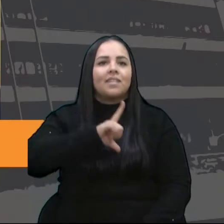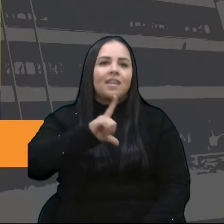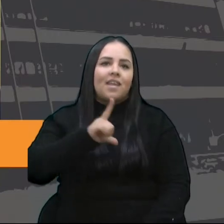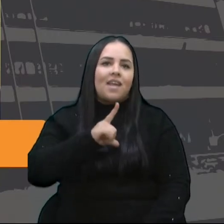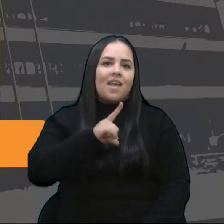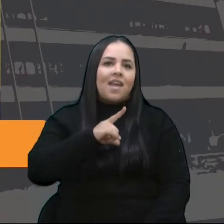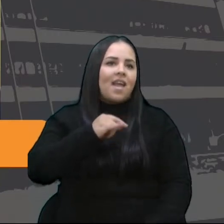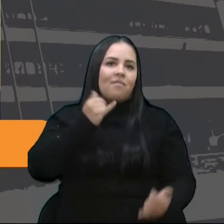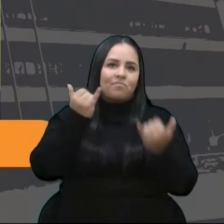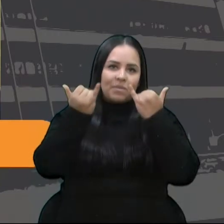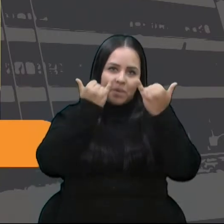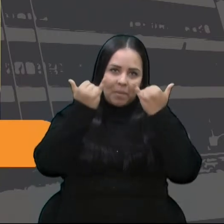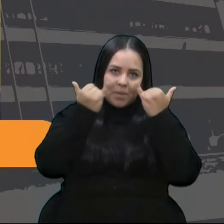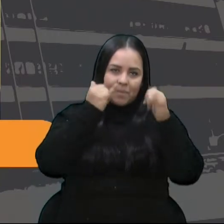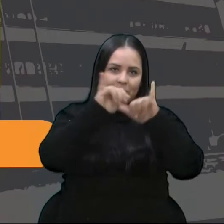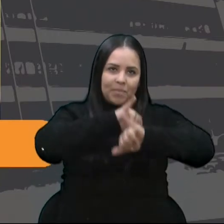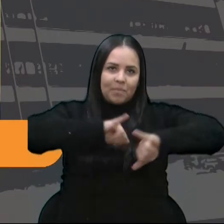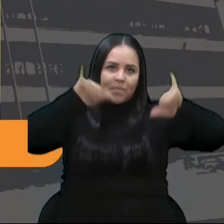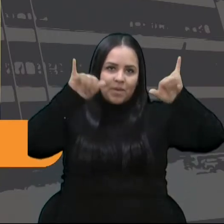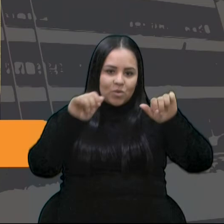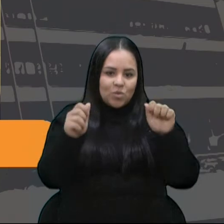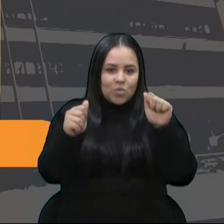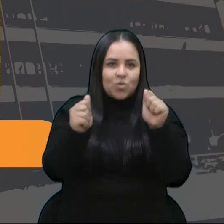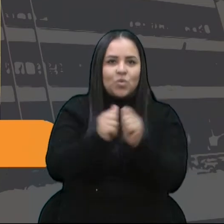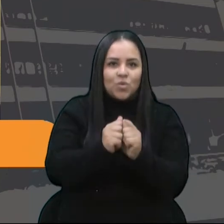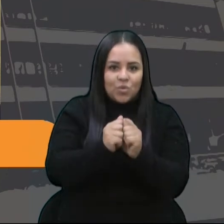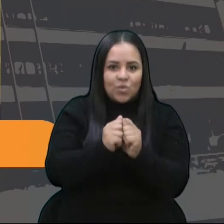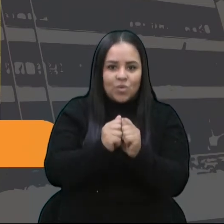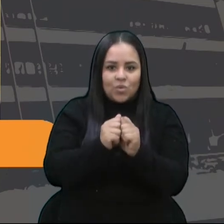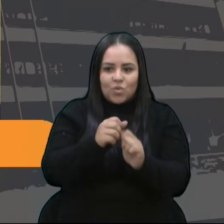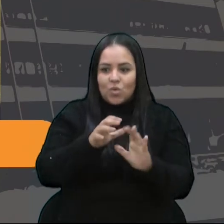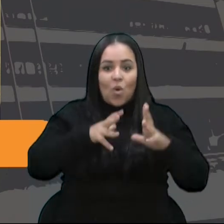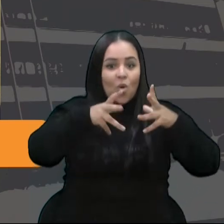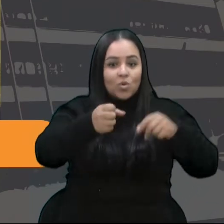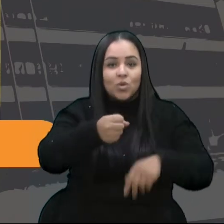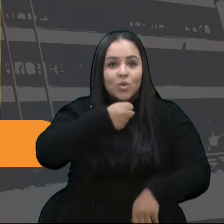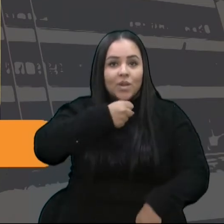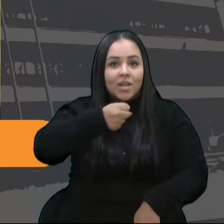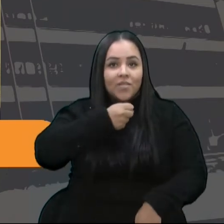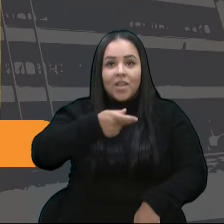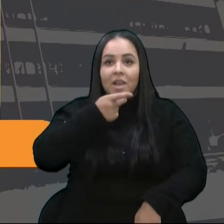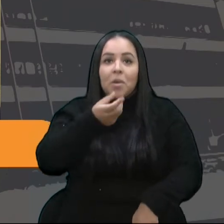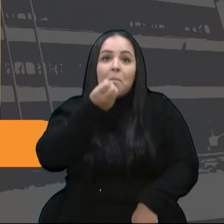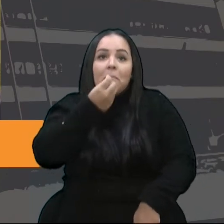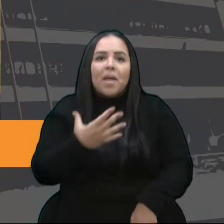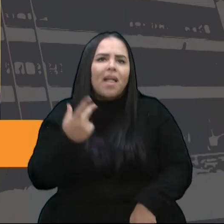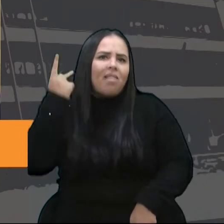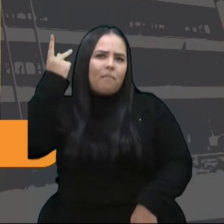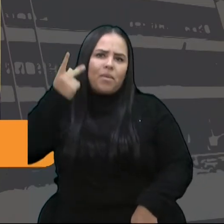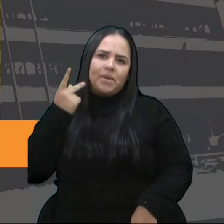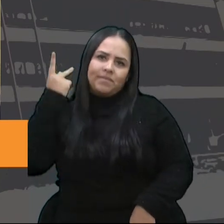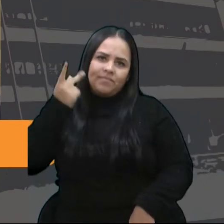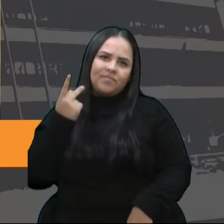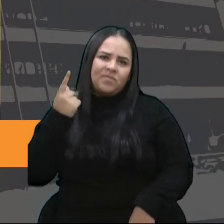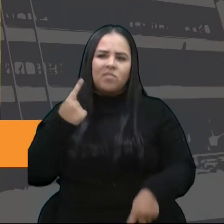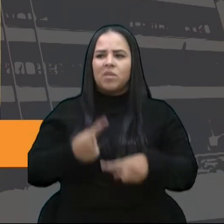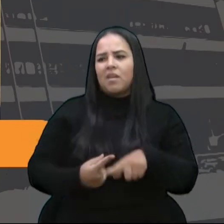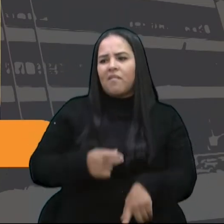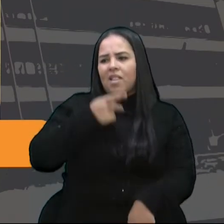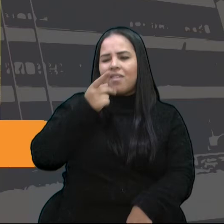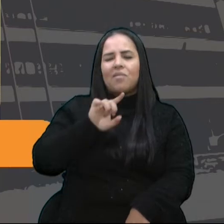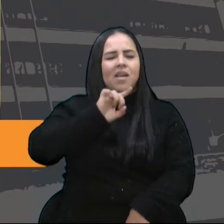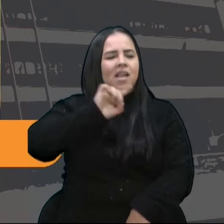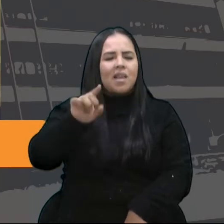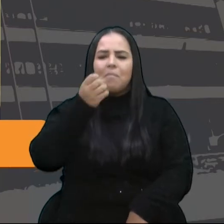seu lado, né? Gostariam de ter os jornalistas todos ao seu lado, que só falassem bem, né? Não, olha, está indo maravilhosamente bem